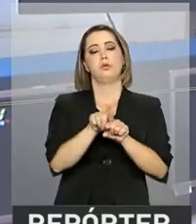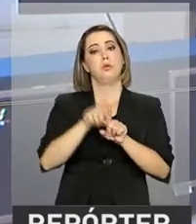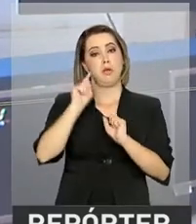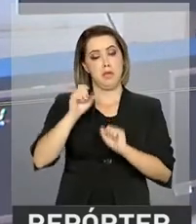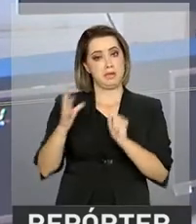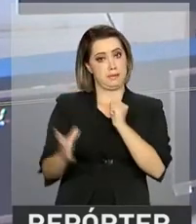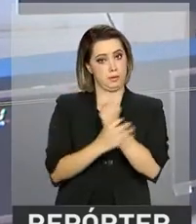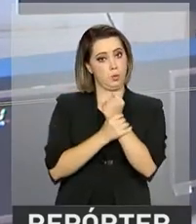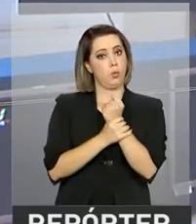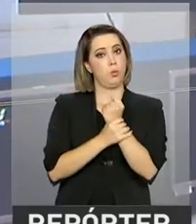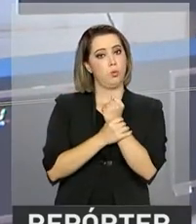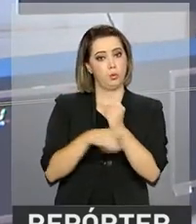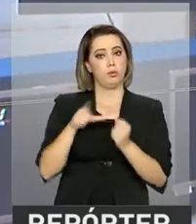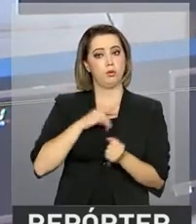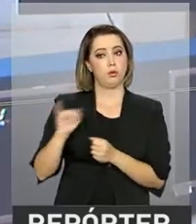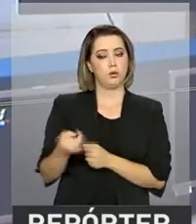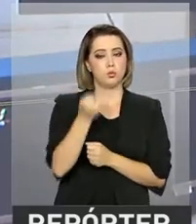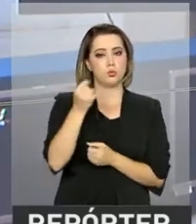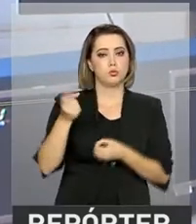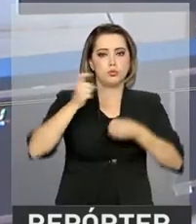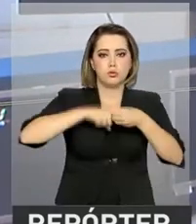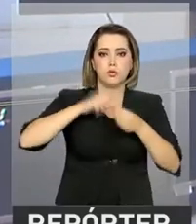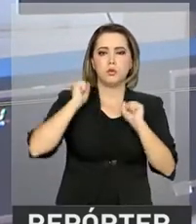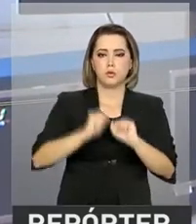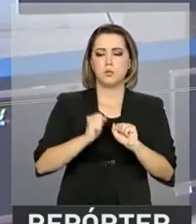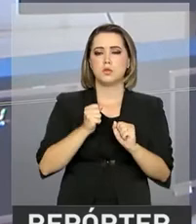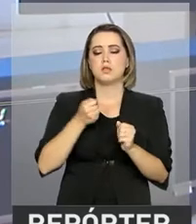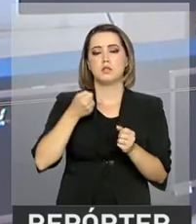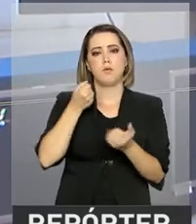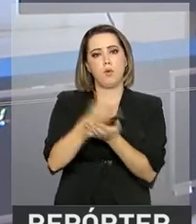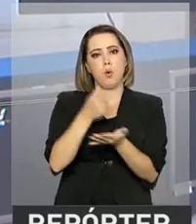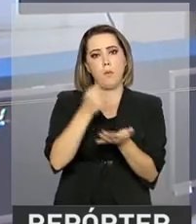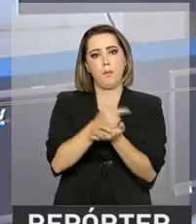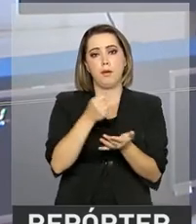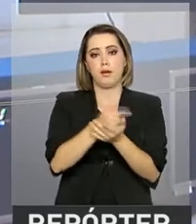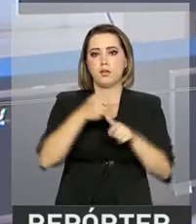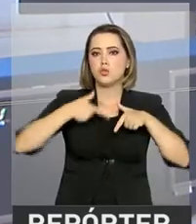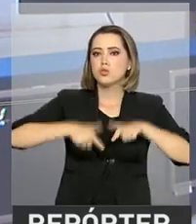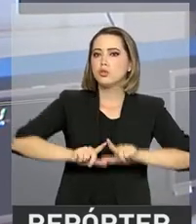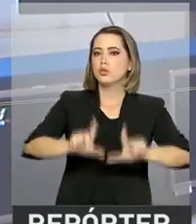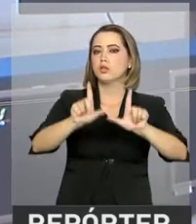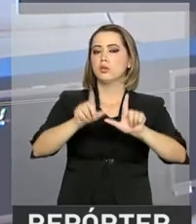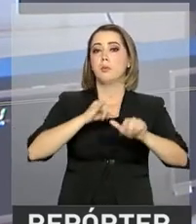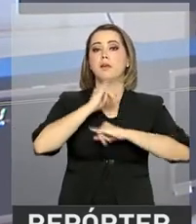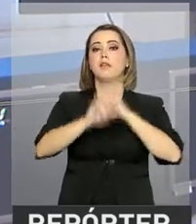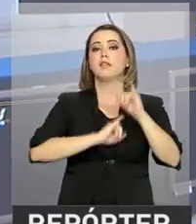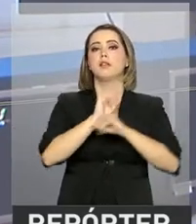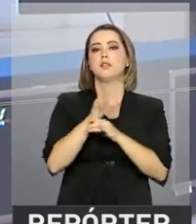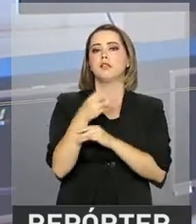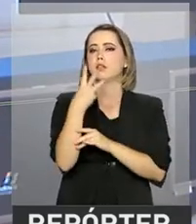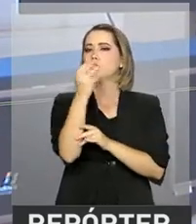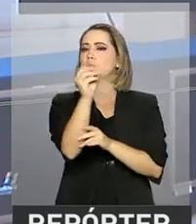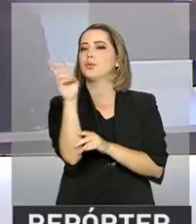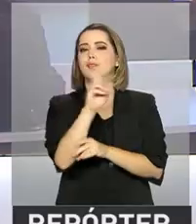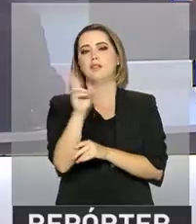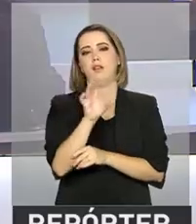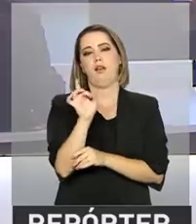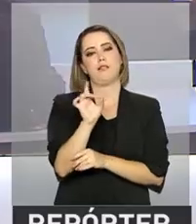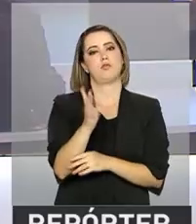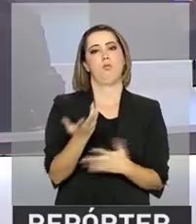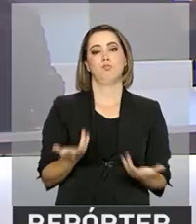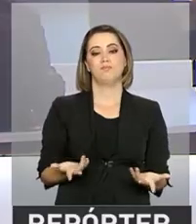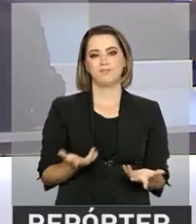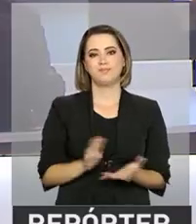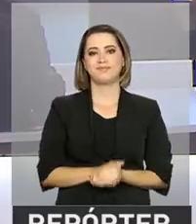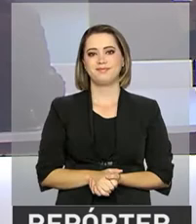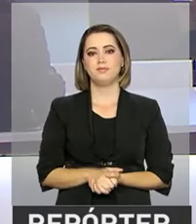o dinheiro na caderneta de poupança. É possível comprar títulos públicos federais pela internet a partir de R$ 30.